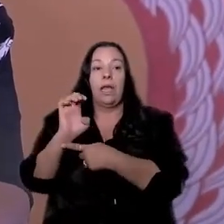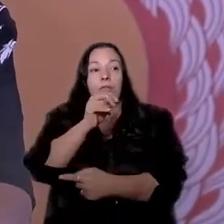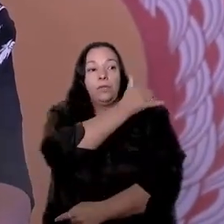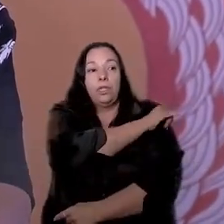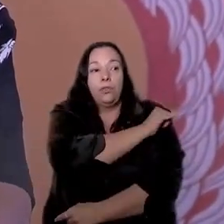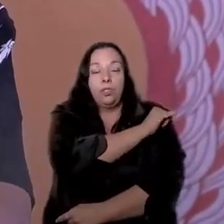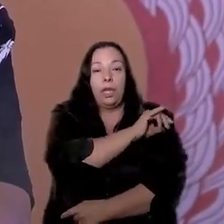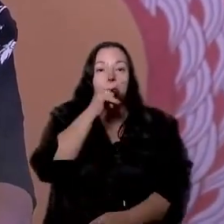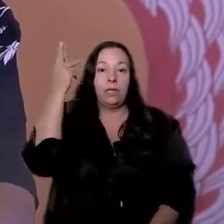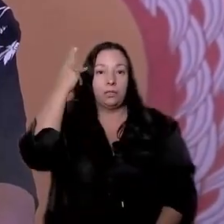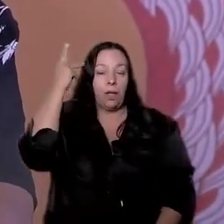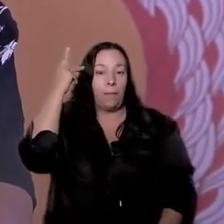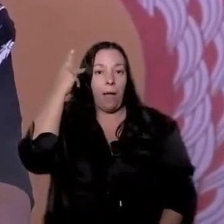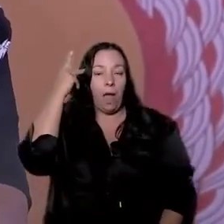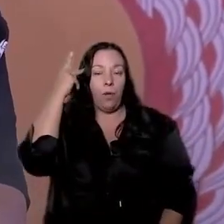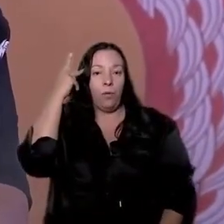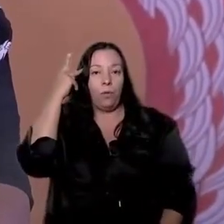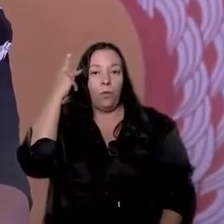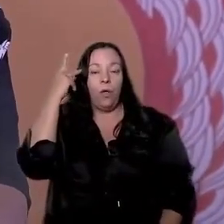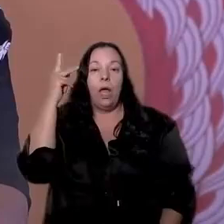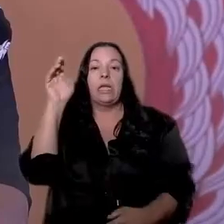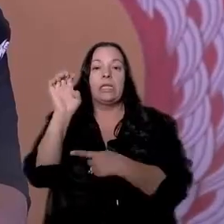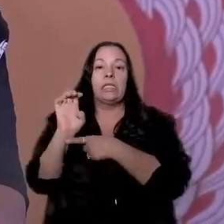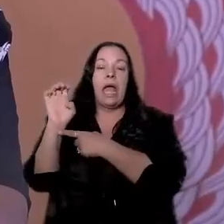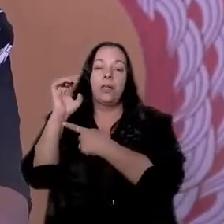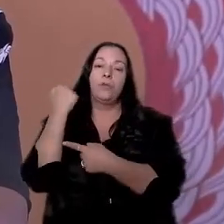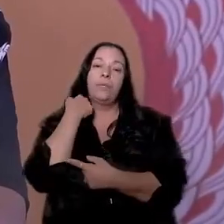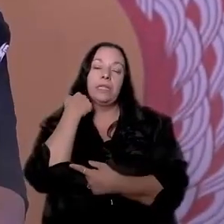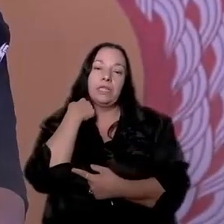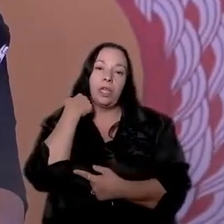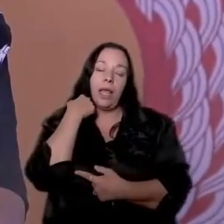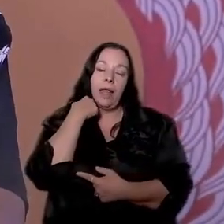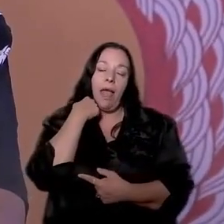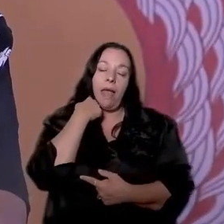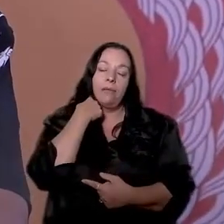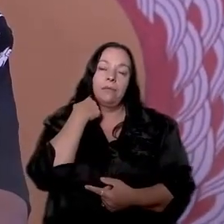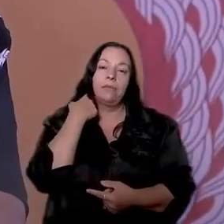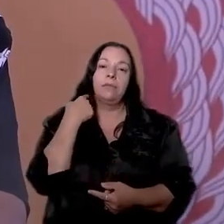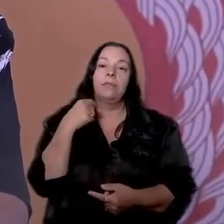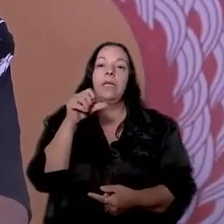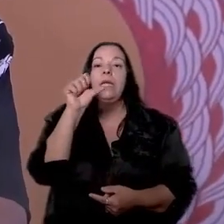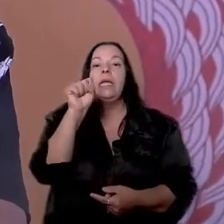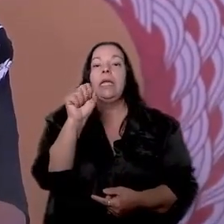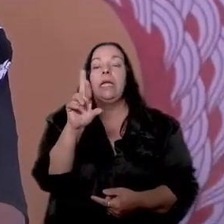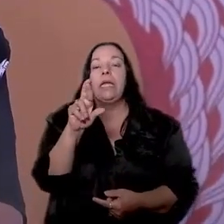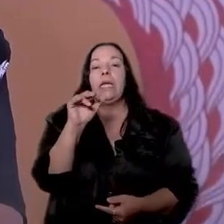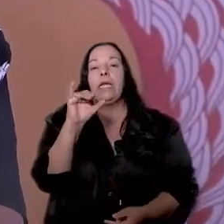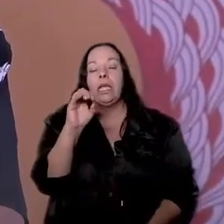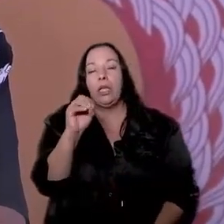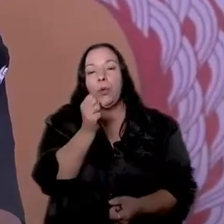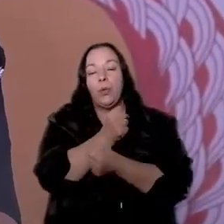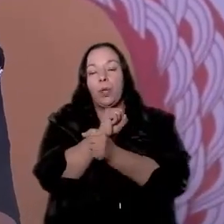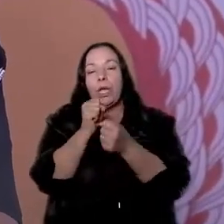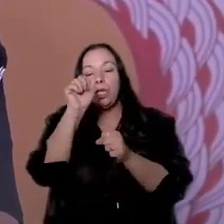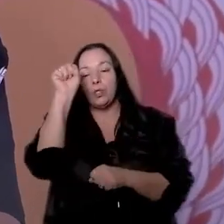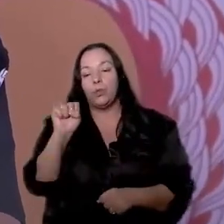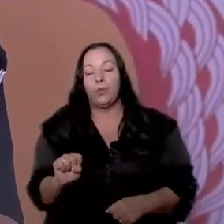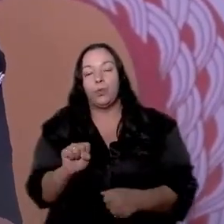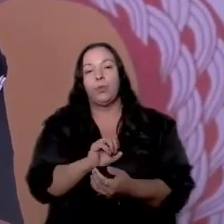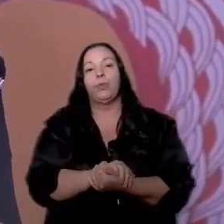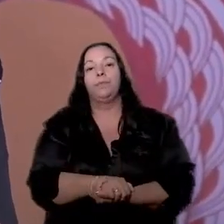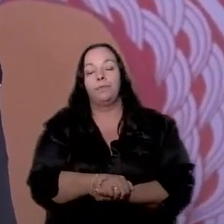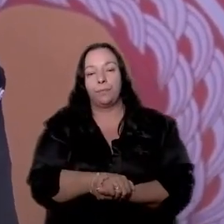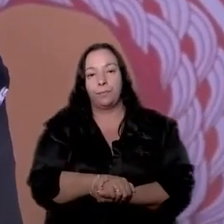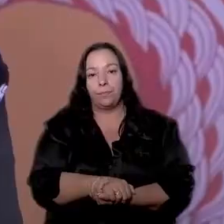Paulo. Minas Gerais e Rio Grande do Sul também tem uma grande parcela dessa concentração, por serem estados robustamente